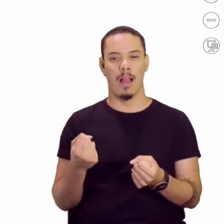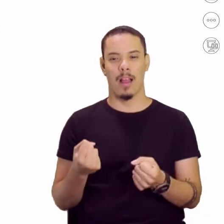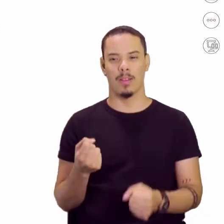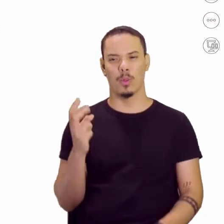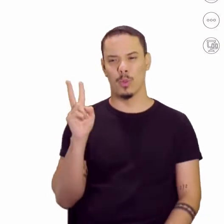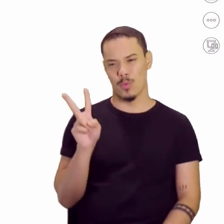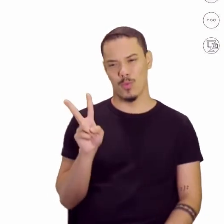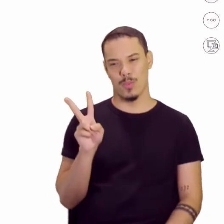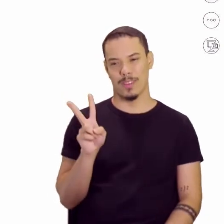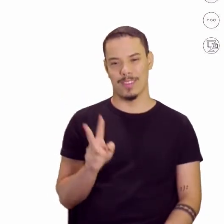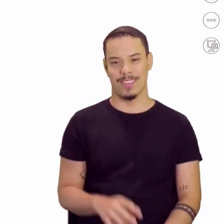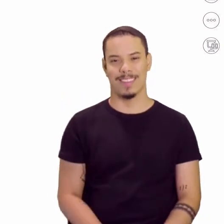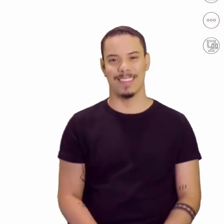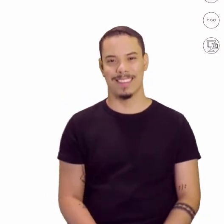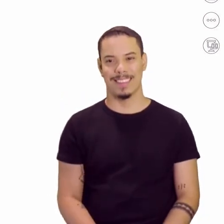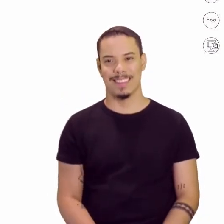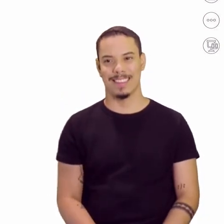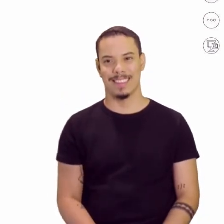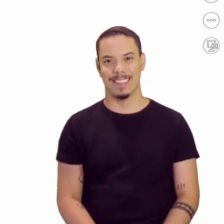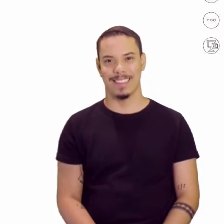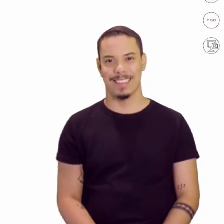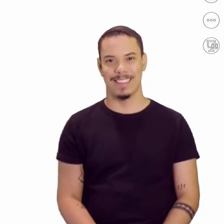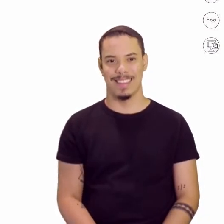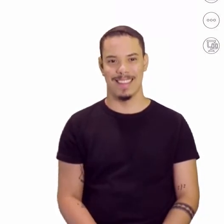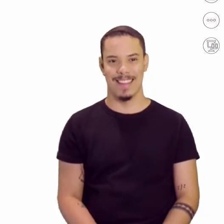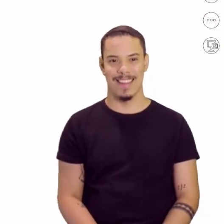né? Tá. Com certeza.